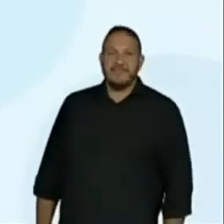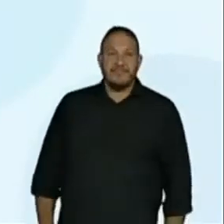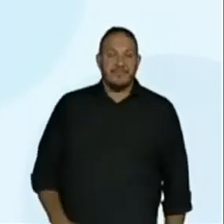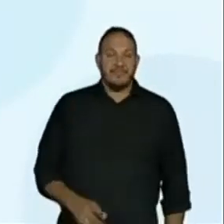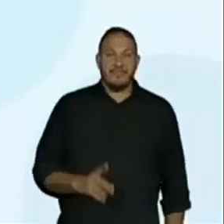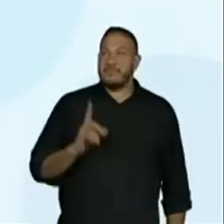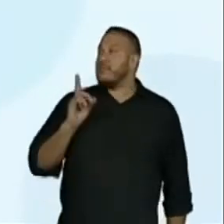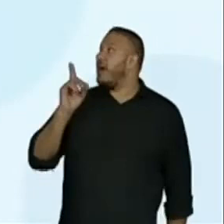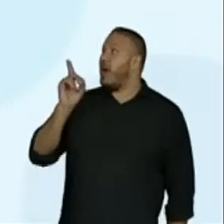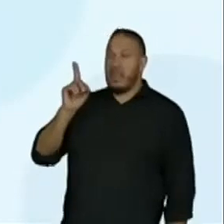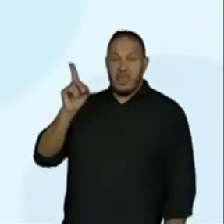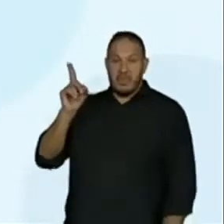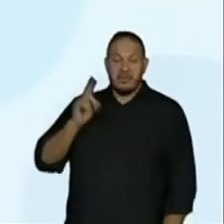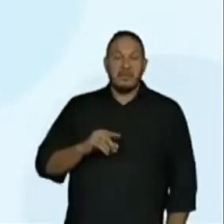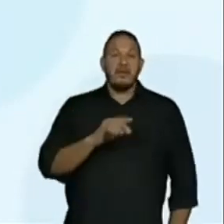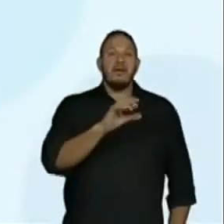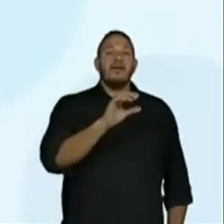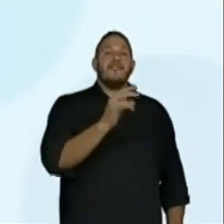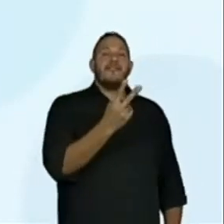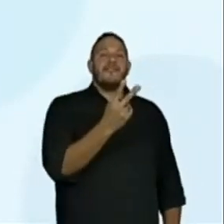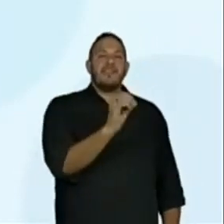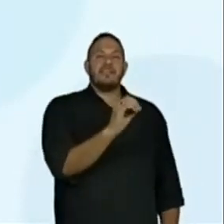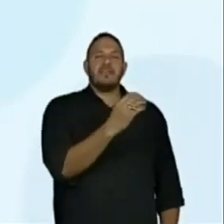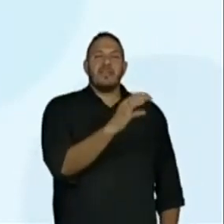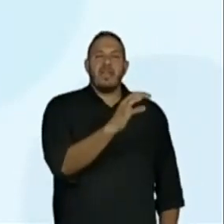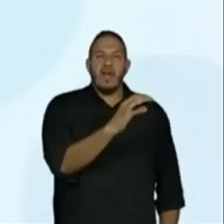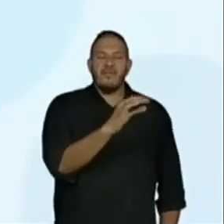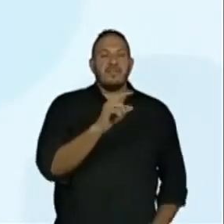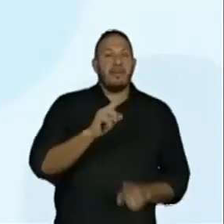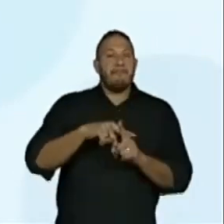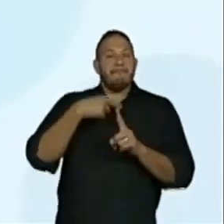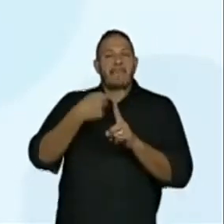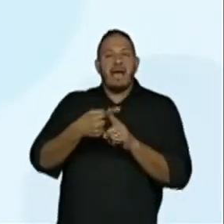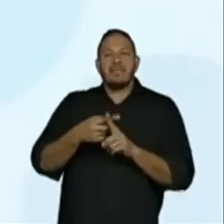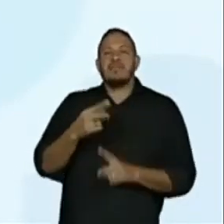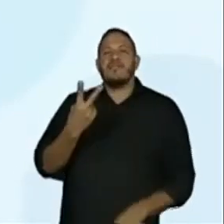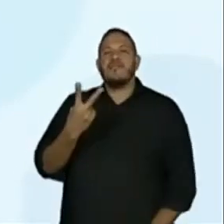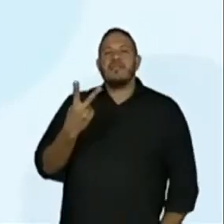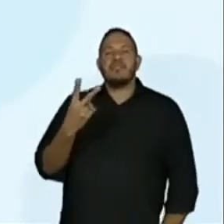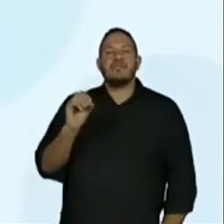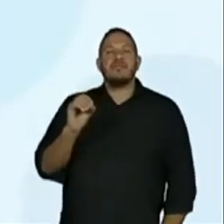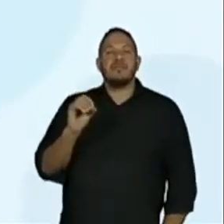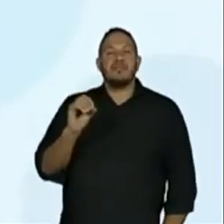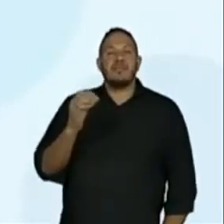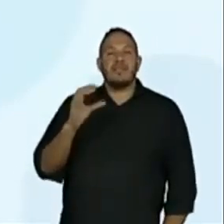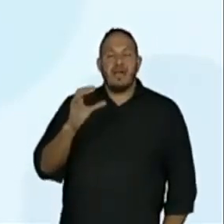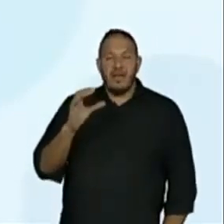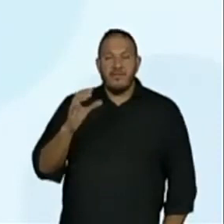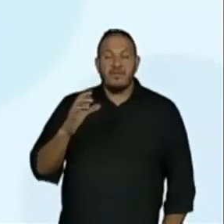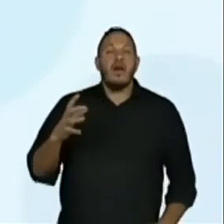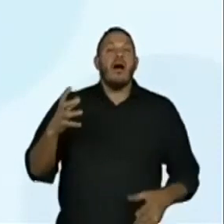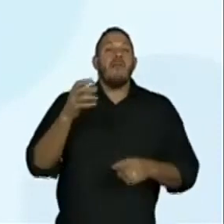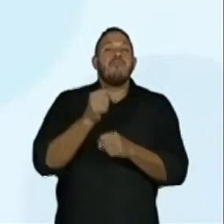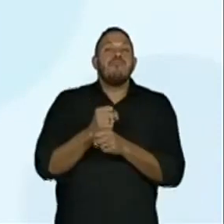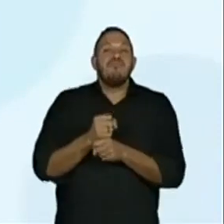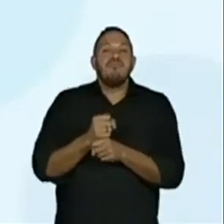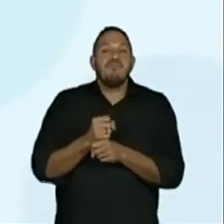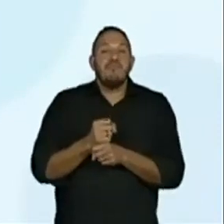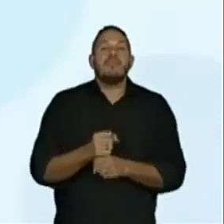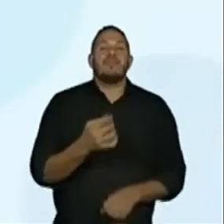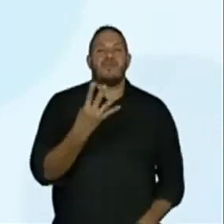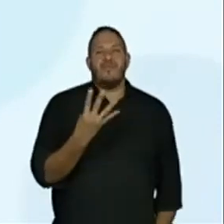Aqui somo os centavos, 20 centavos mais 20 centavos. 40 centavos, não é?